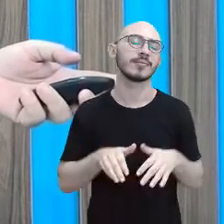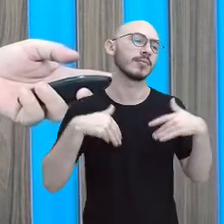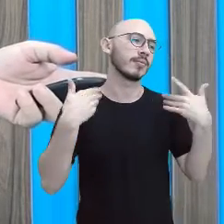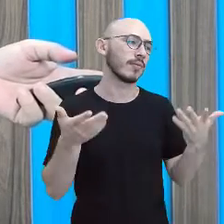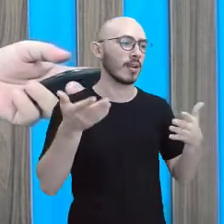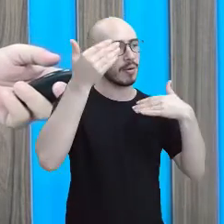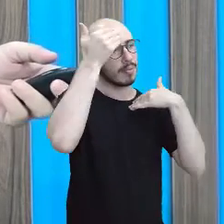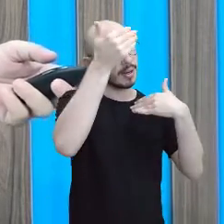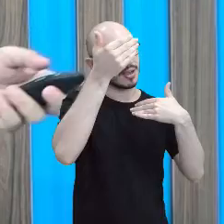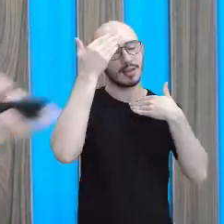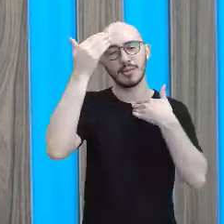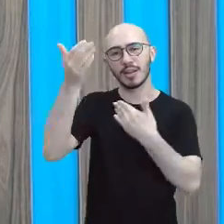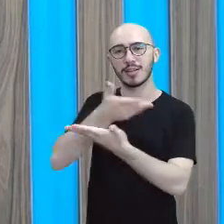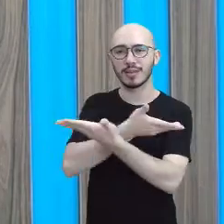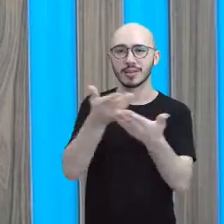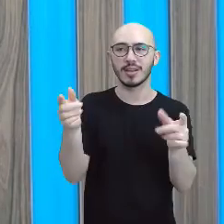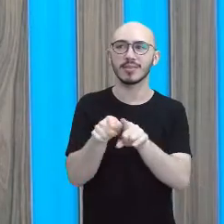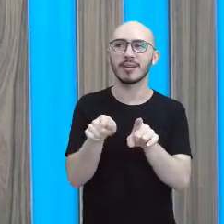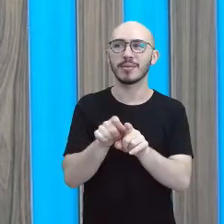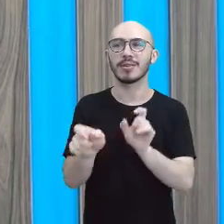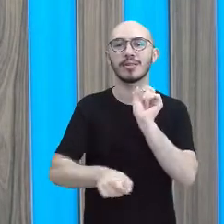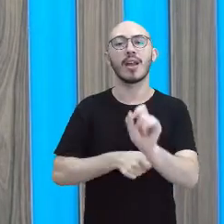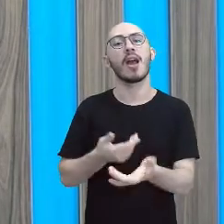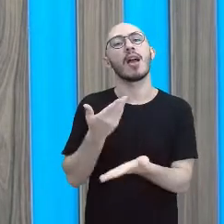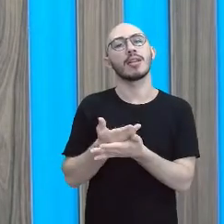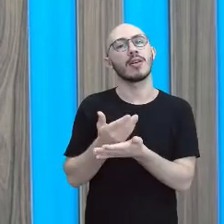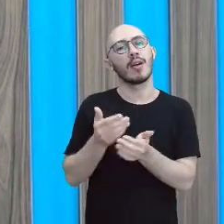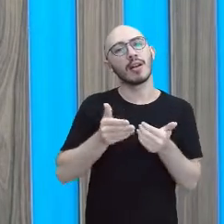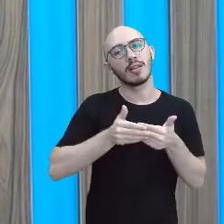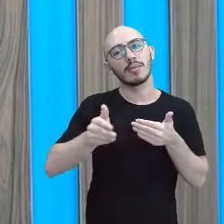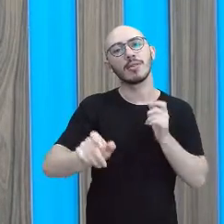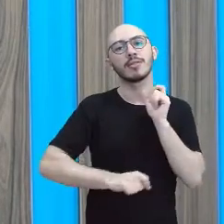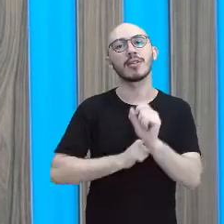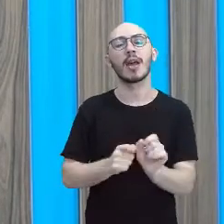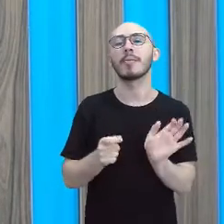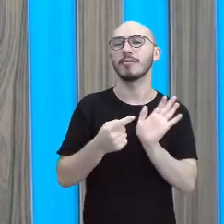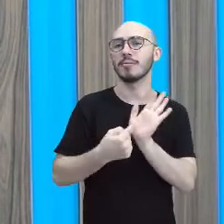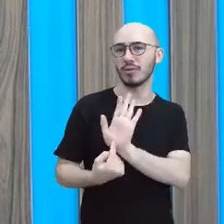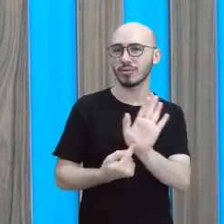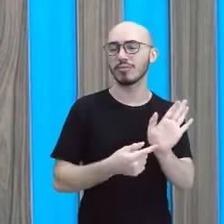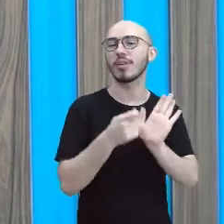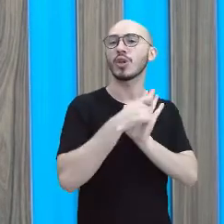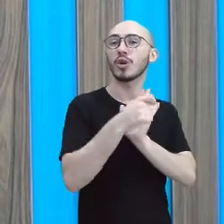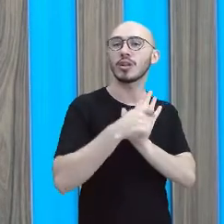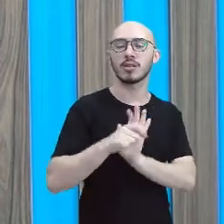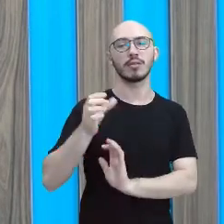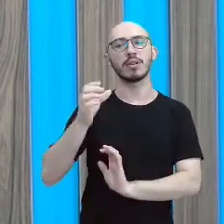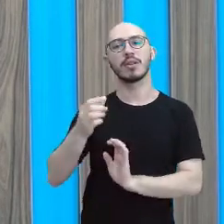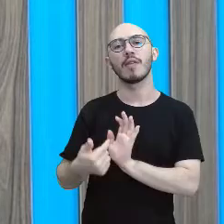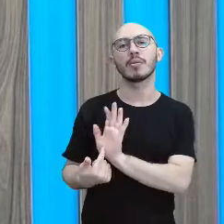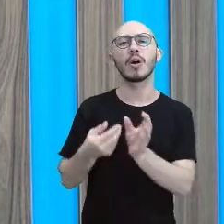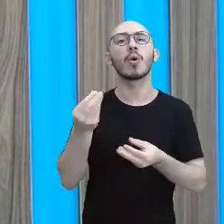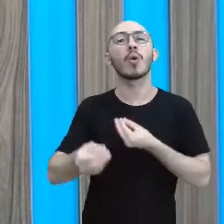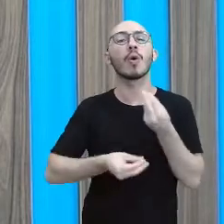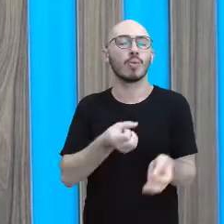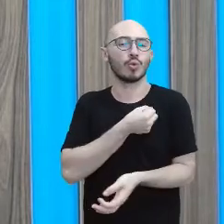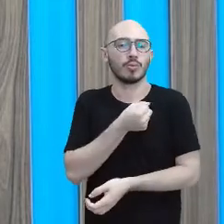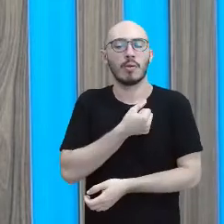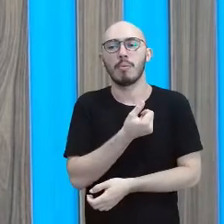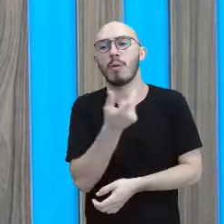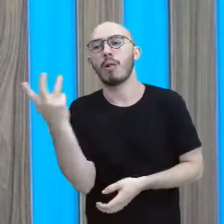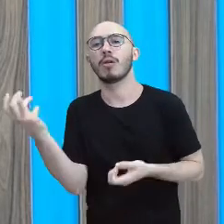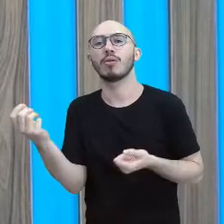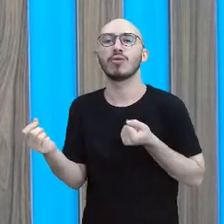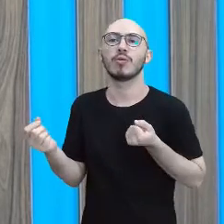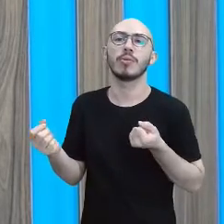Obrigado, Briane, obrigado, pessoal, tá certo? Então, na próxima aula a gente vai trazer a notação científica, que é para dar sentido um pouco desses números grandes e